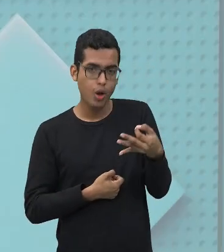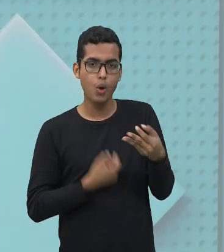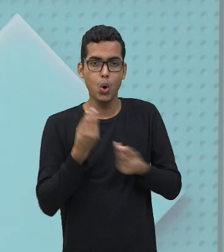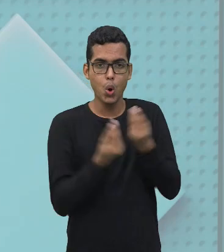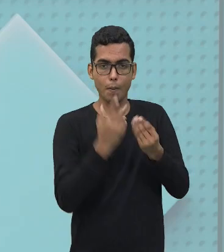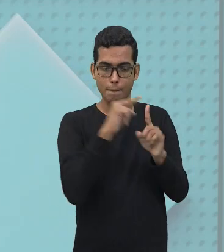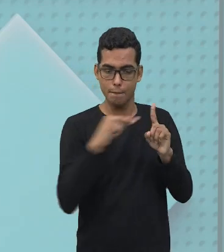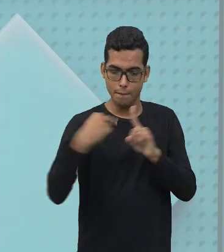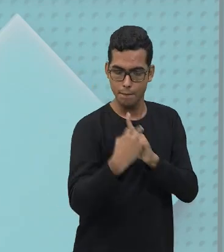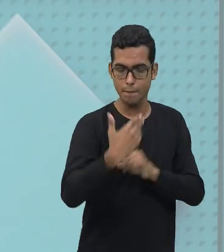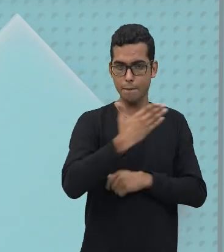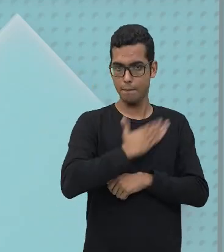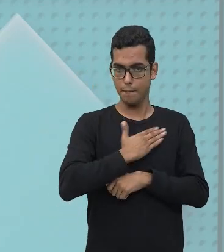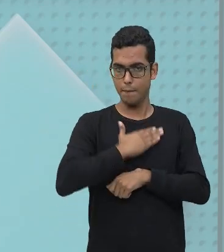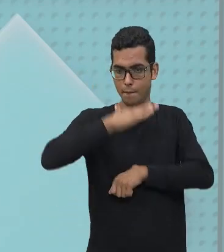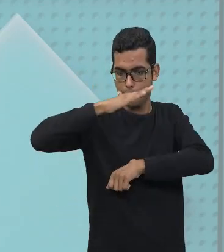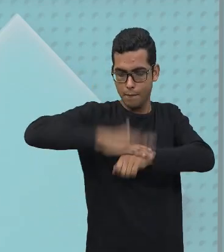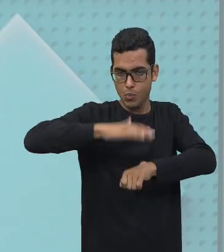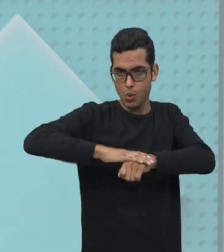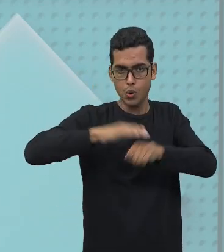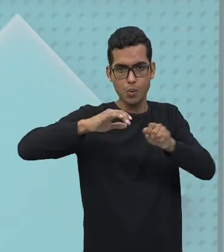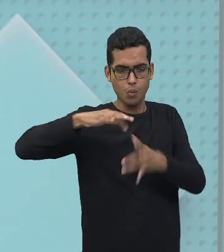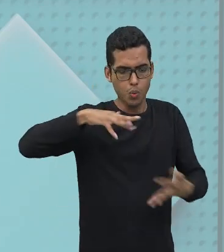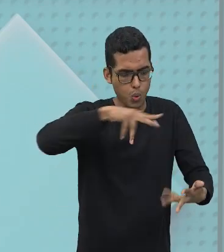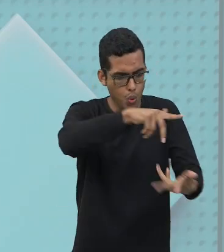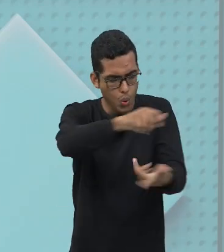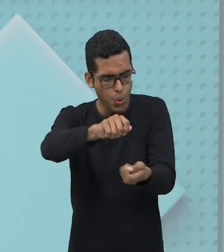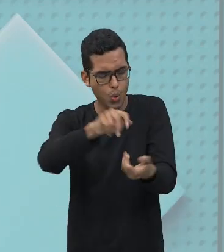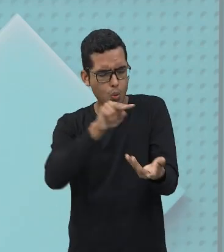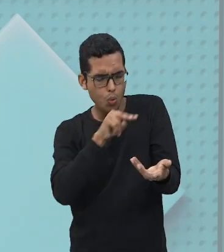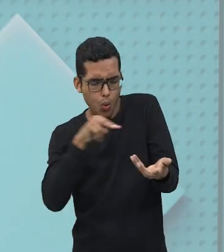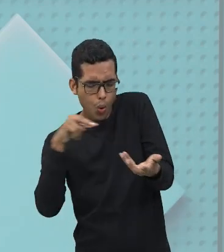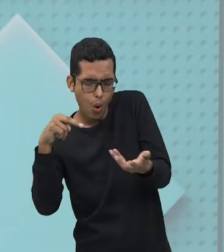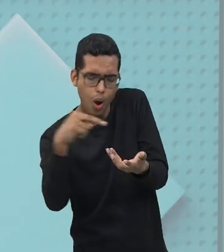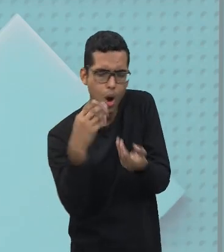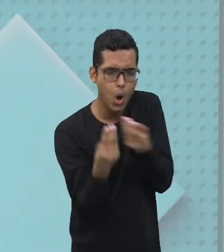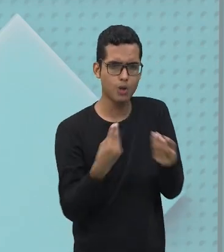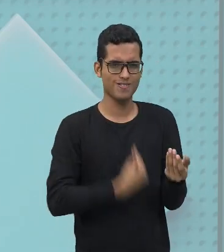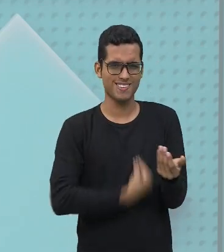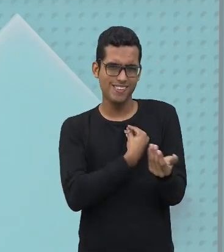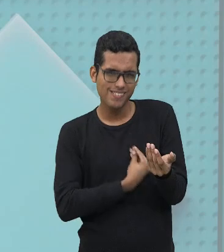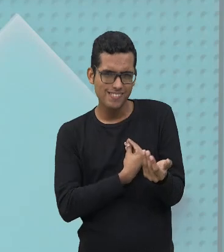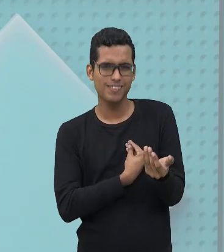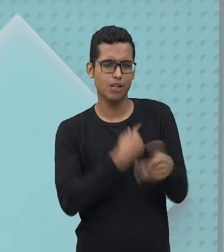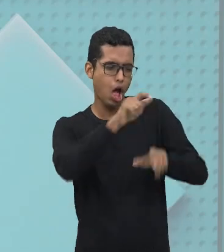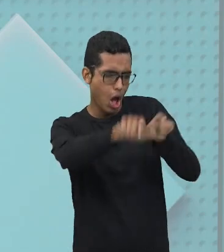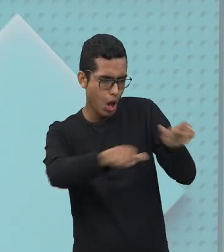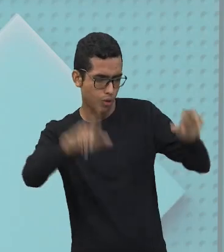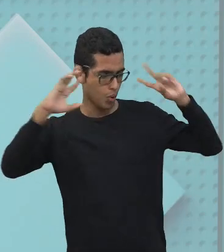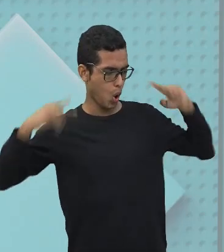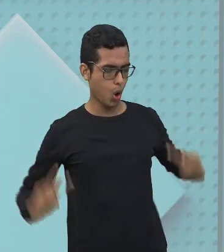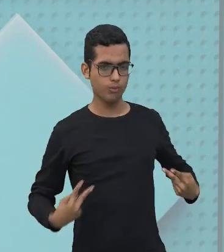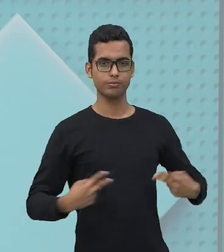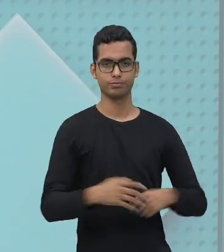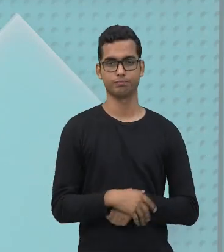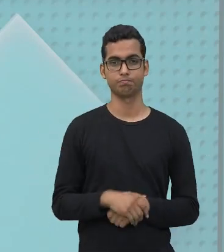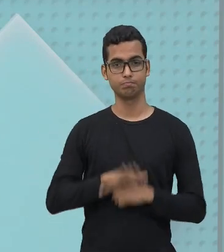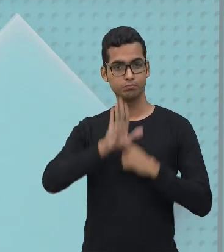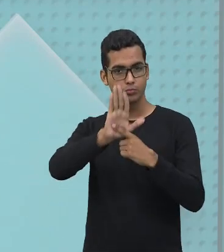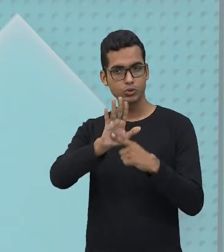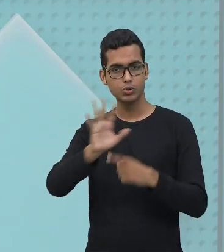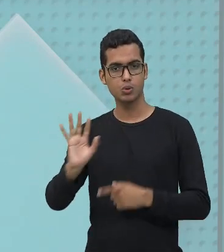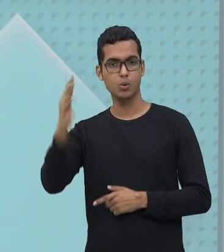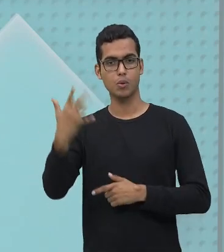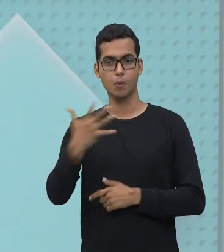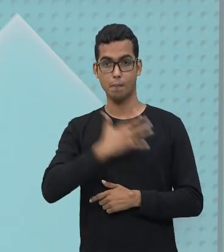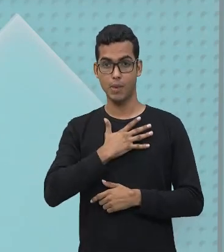eu vejo o mundo, como eu vejo a vida, como eu vejo a situação que está em discussão. É o meu